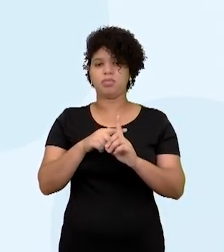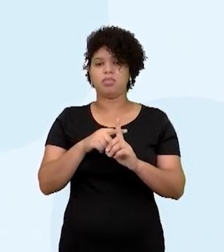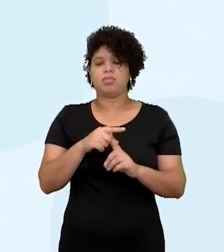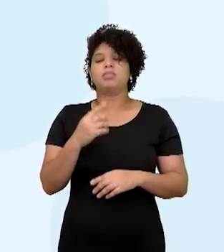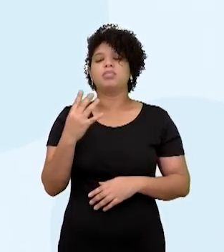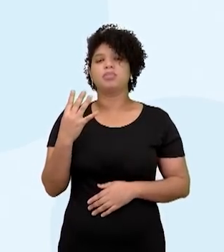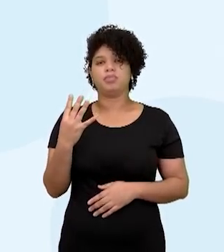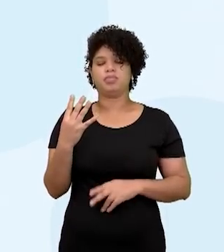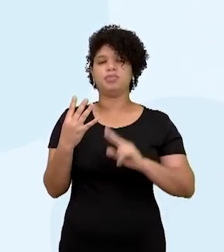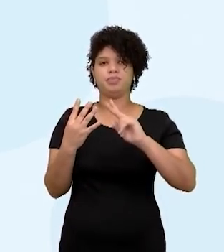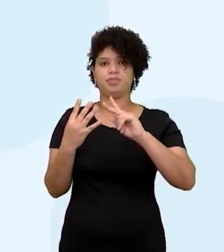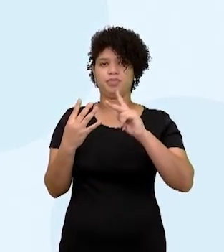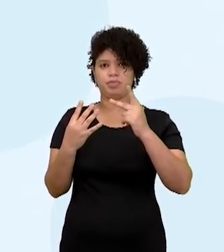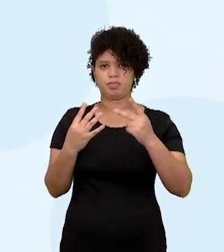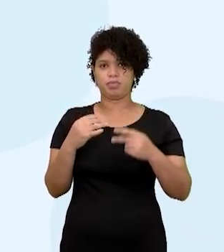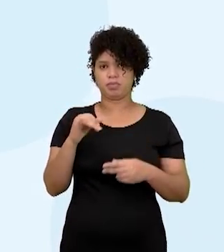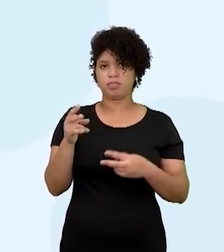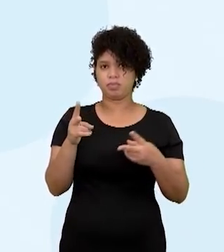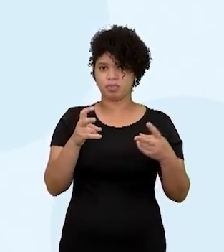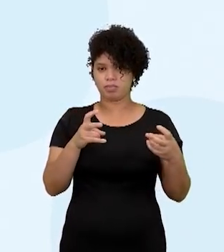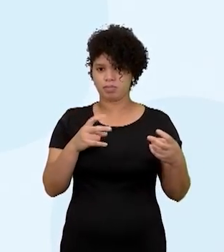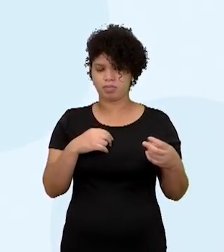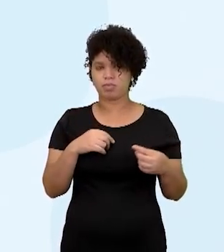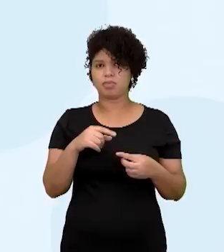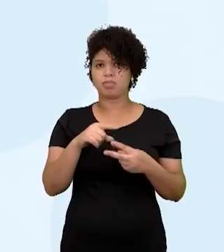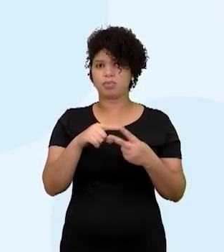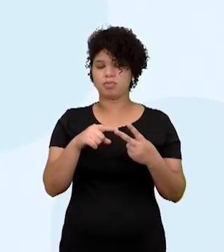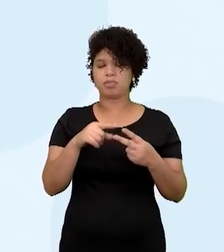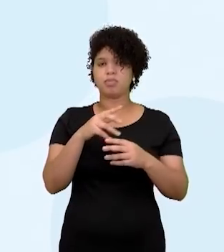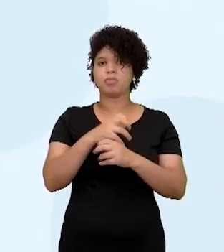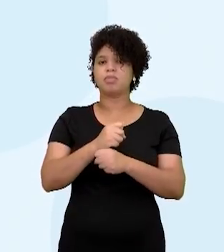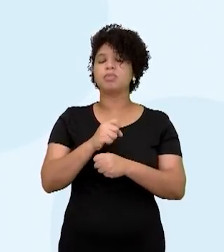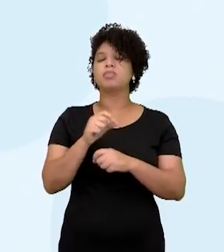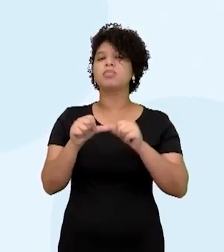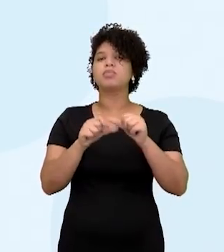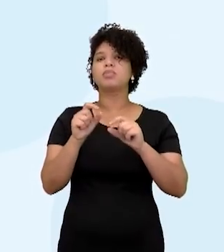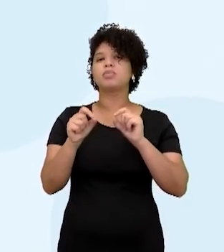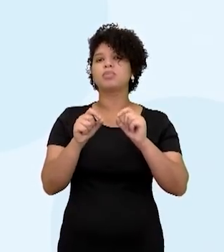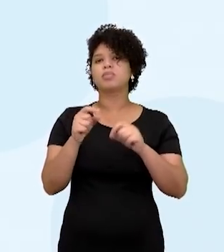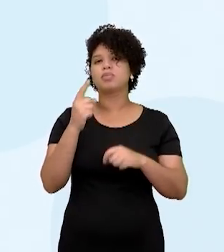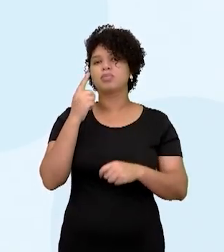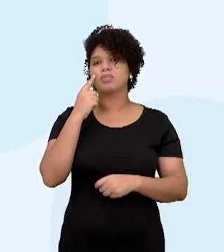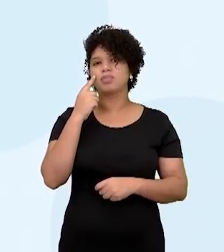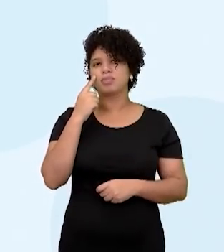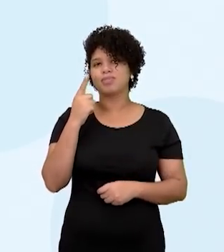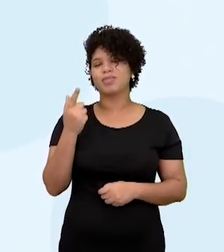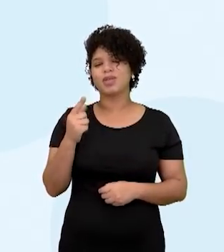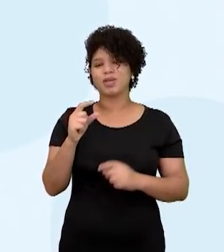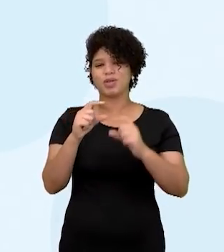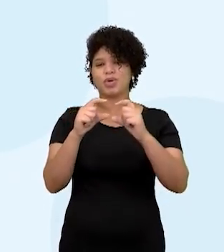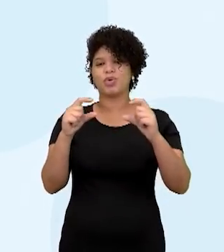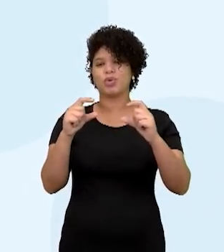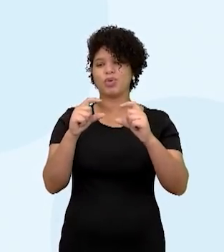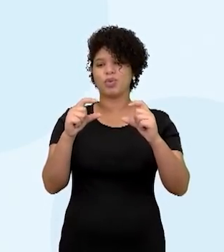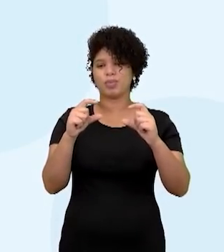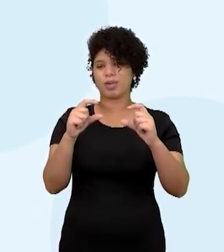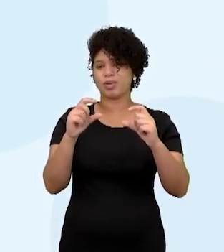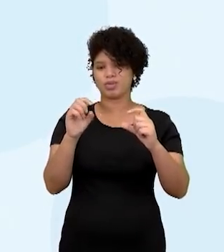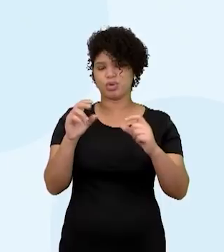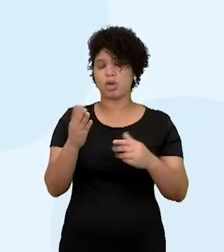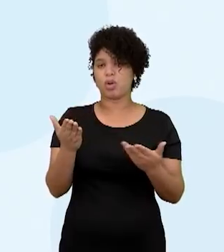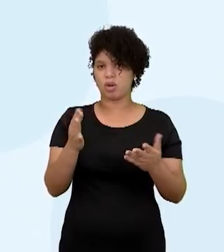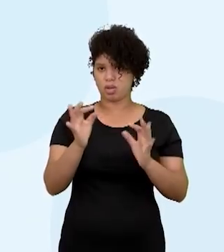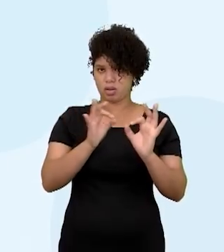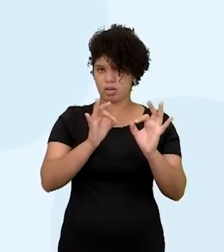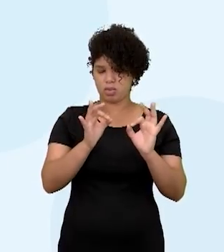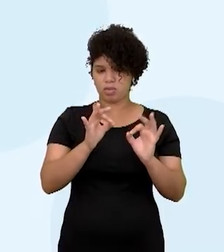termo elevado ao quadrado. Então, se você olhar para as minhas duas contas, o que mudou mesmo? O sinal do termo do meio. Ah, tá bom. Agora eu vou arrumar.